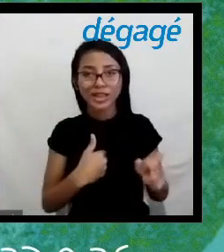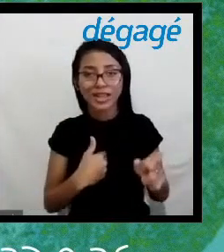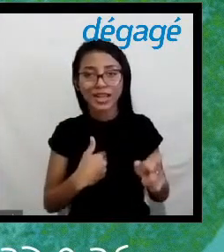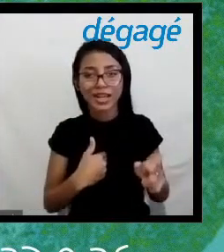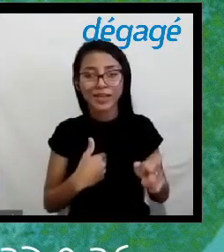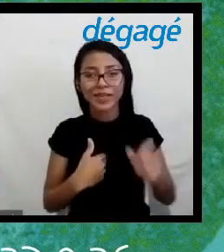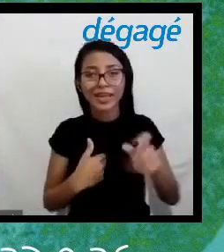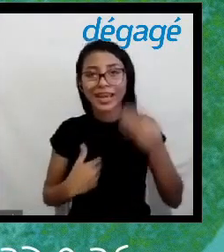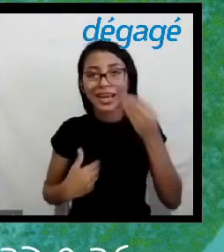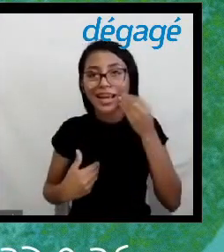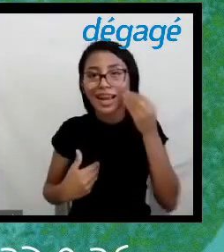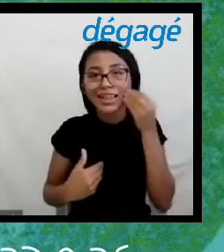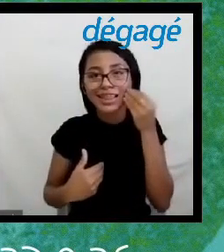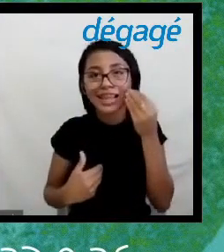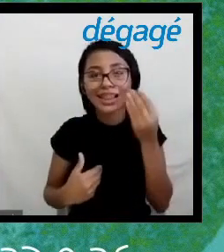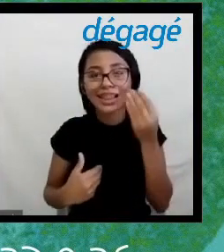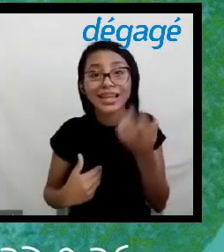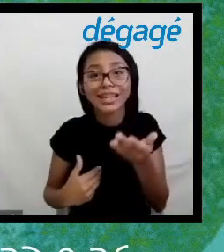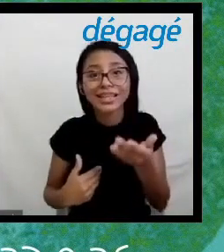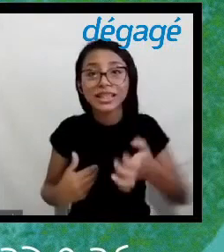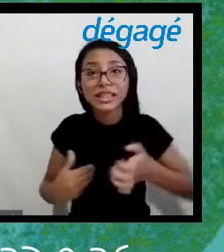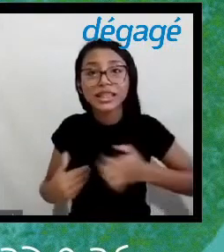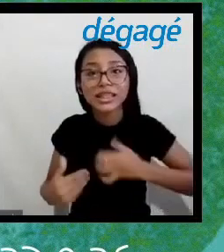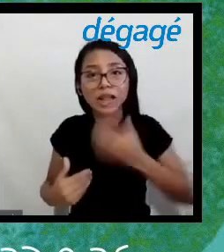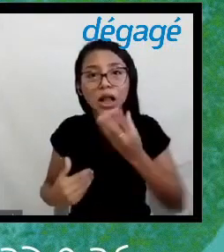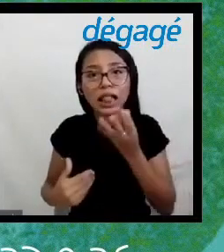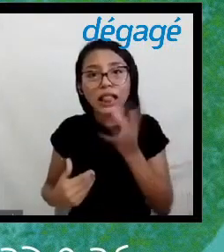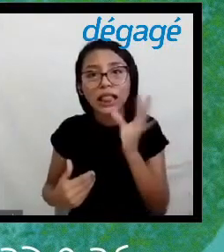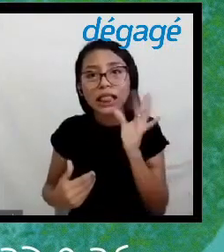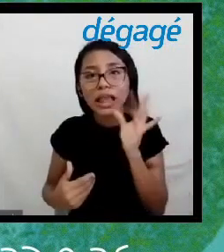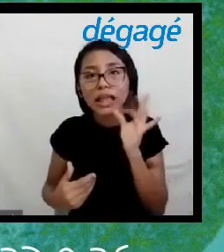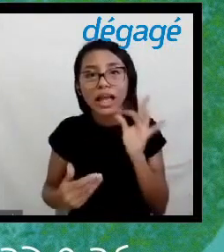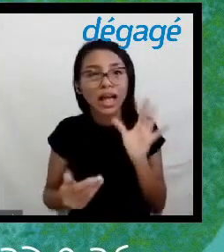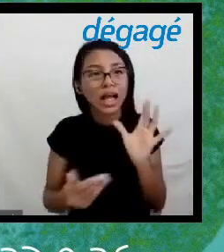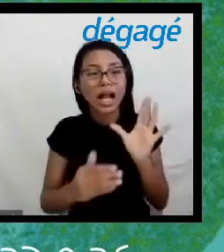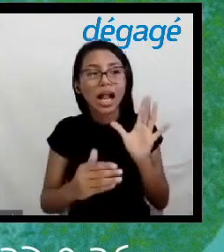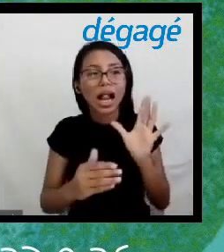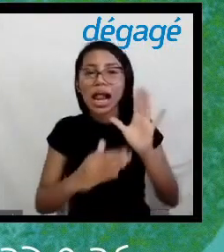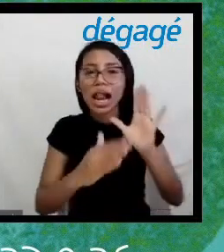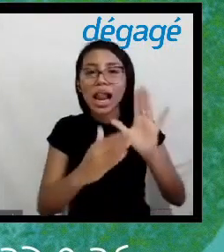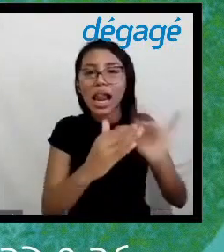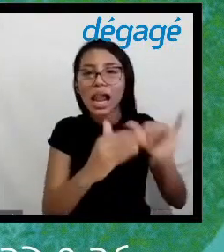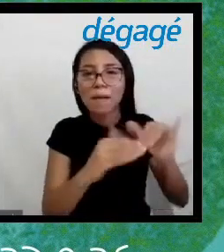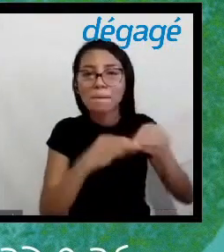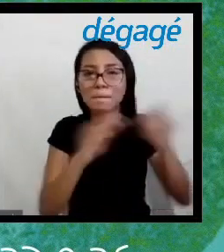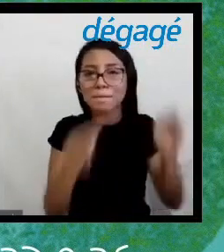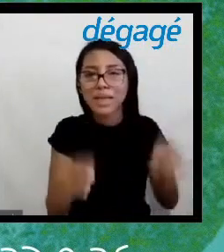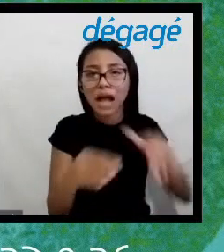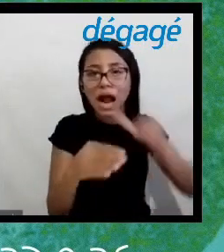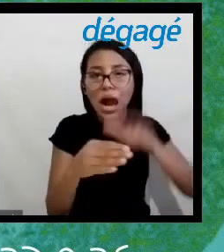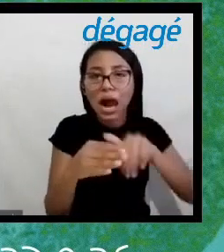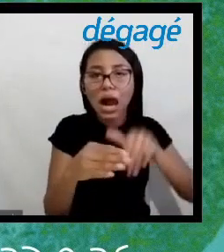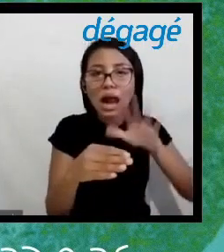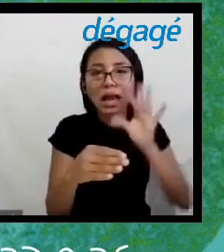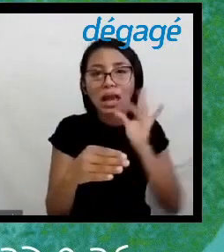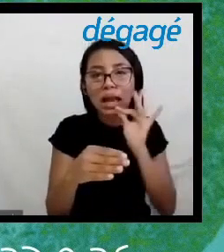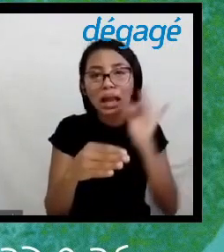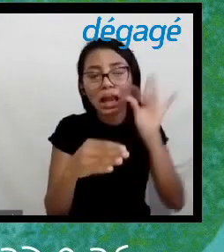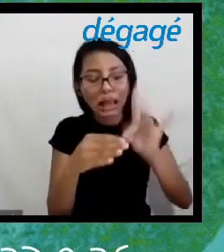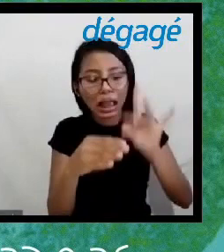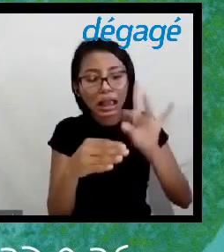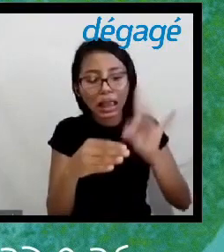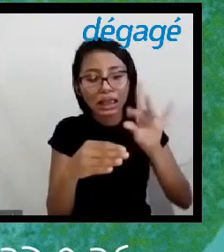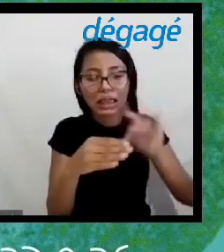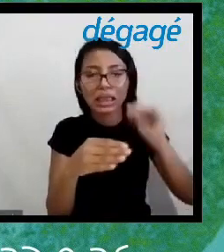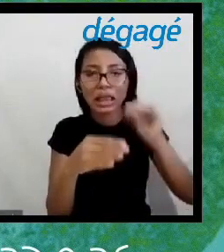que são extremamente... que estão assim, num turbilhão, um ataque